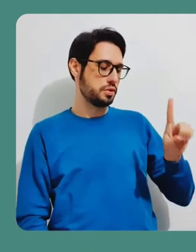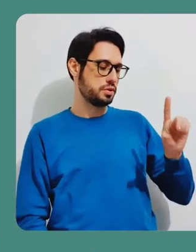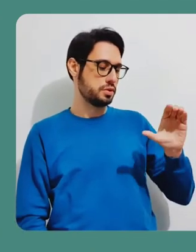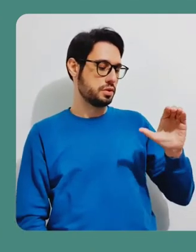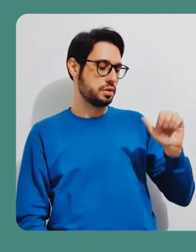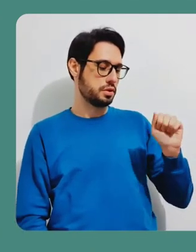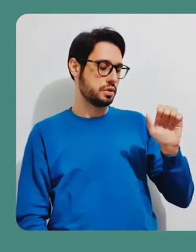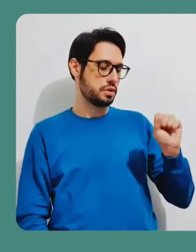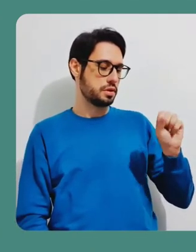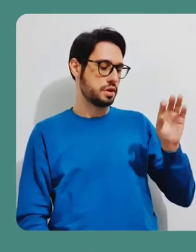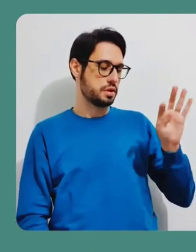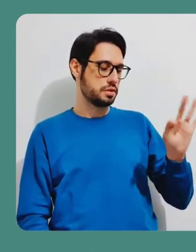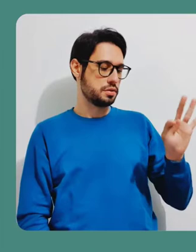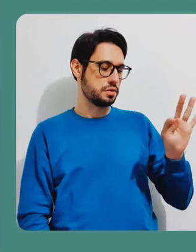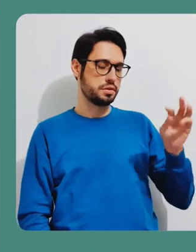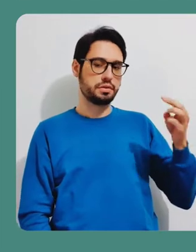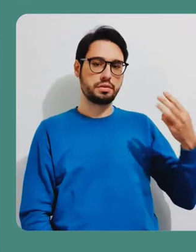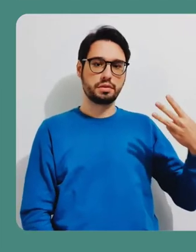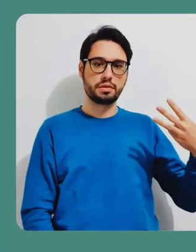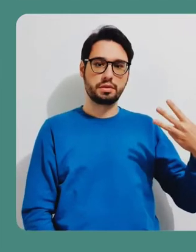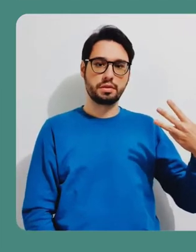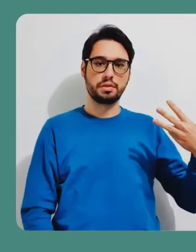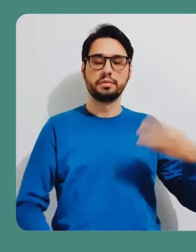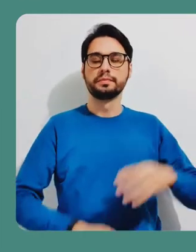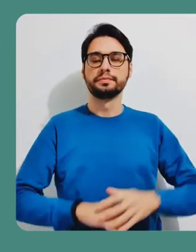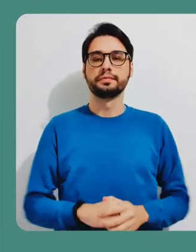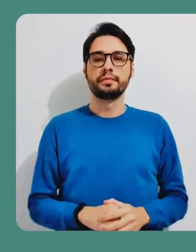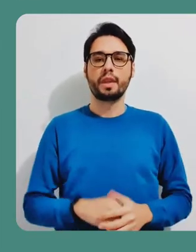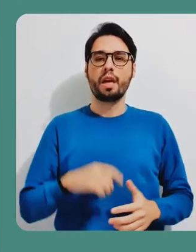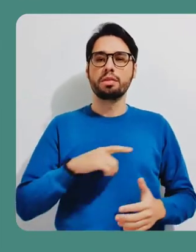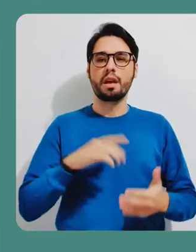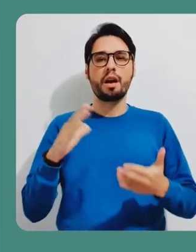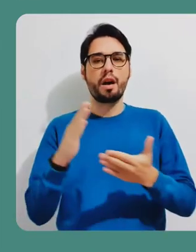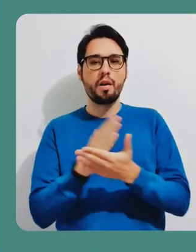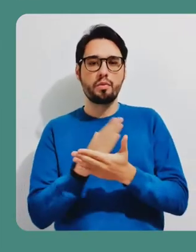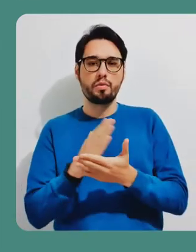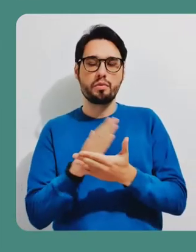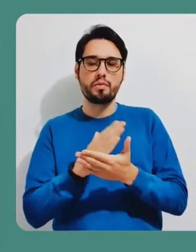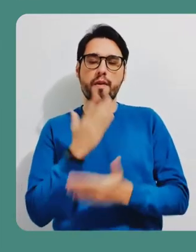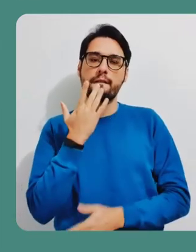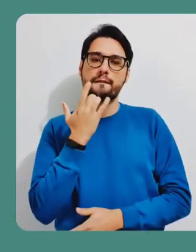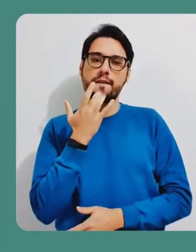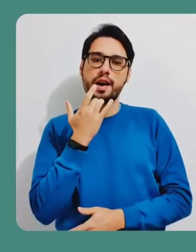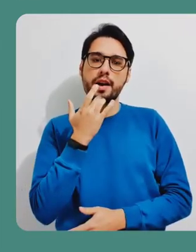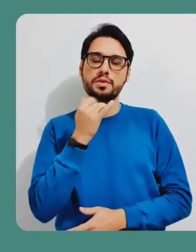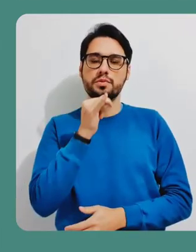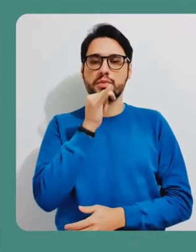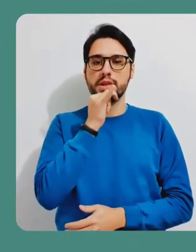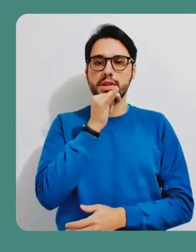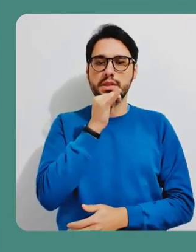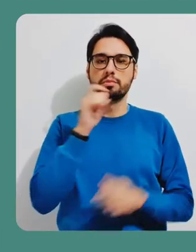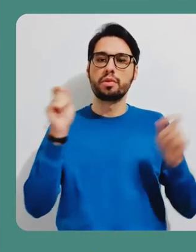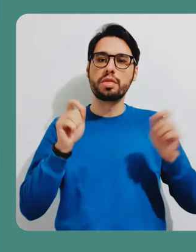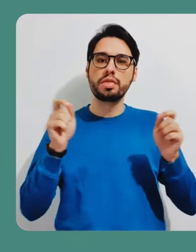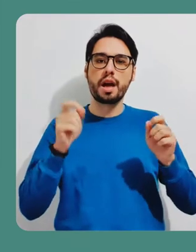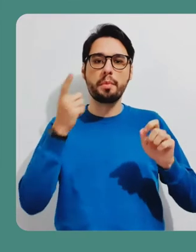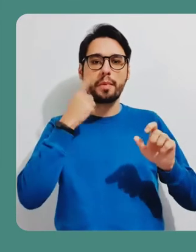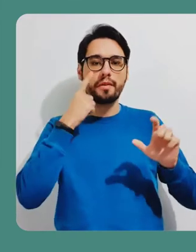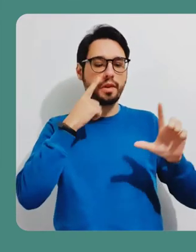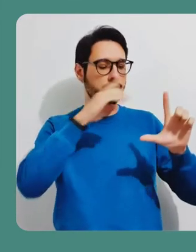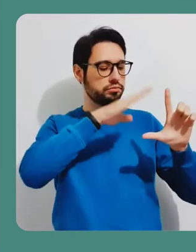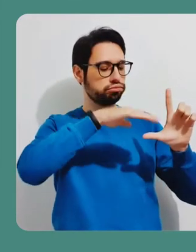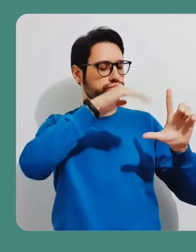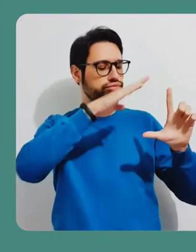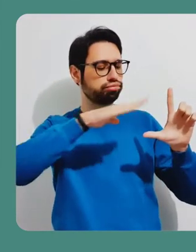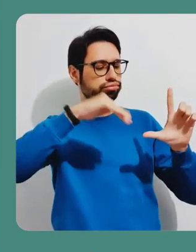vamos atribuir o nome aí a gente podcast número 3 em algumas ferramentas são bastante em curitiba como